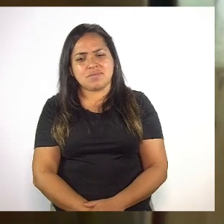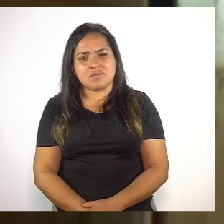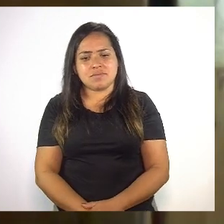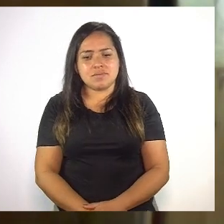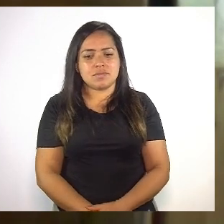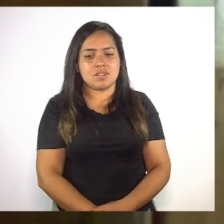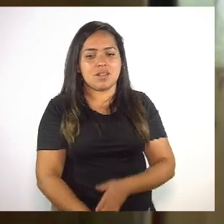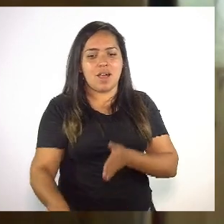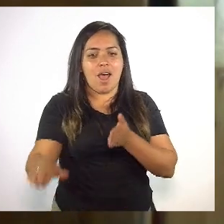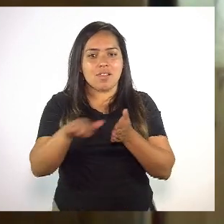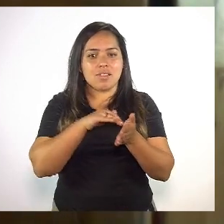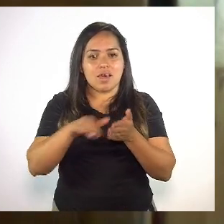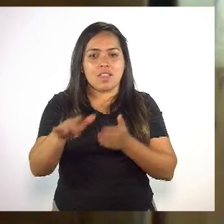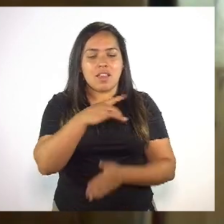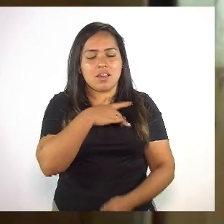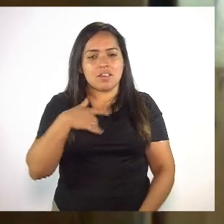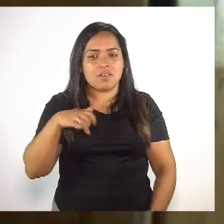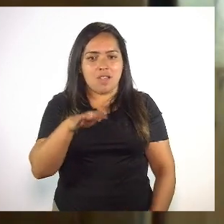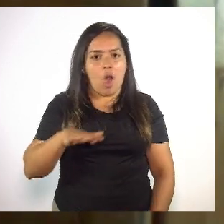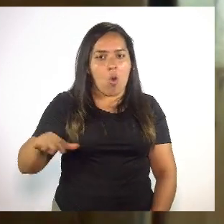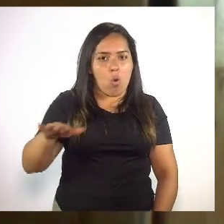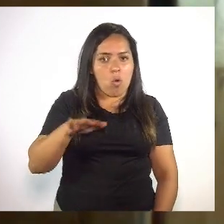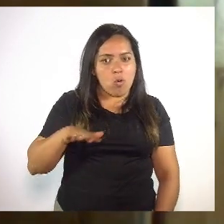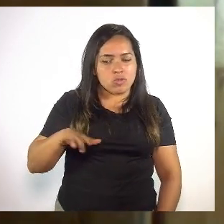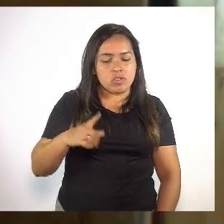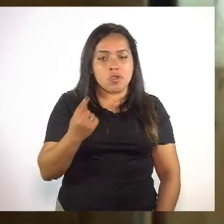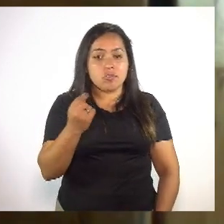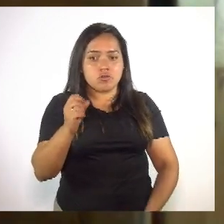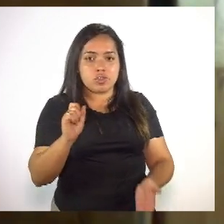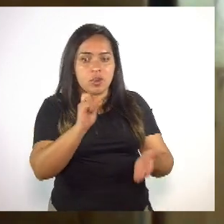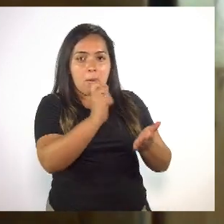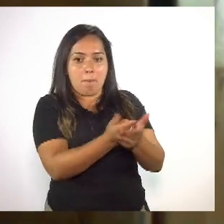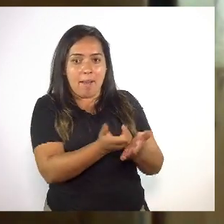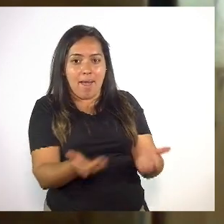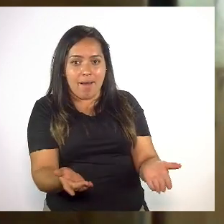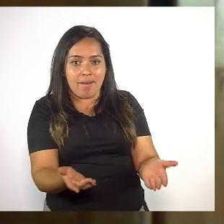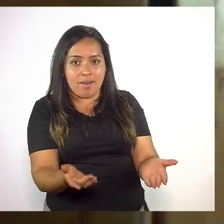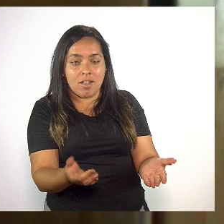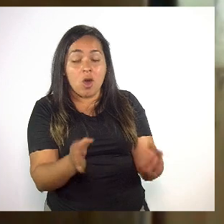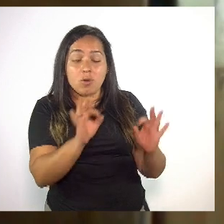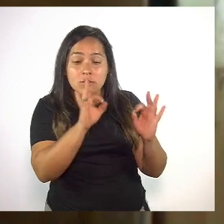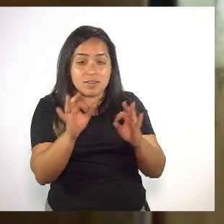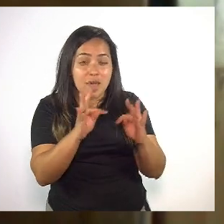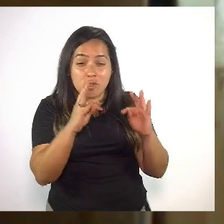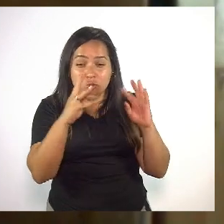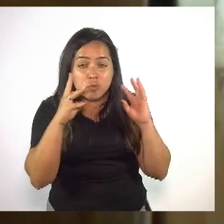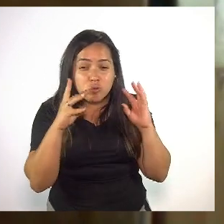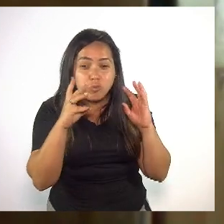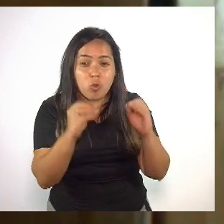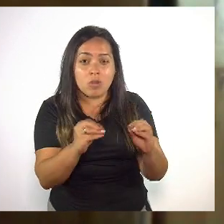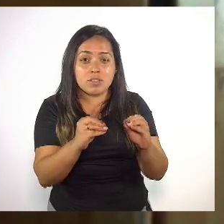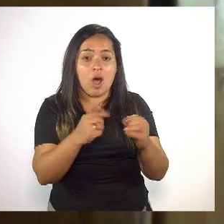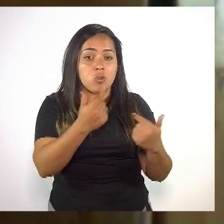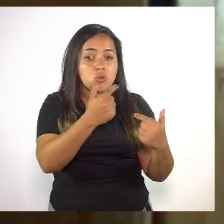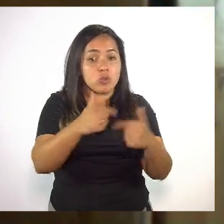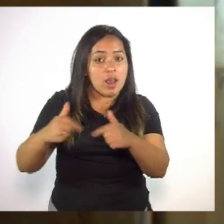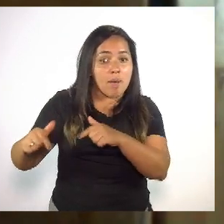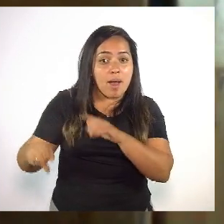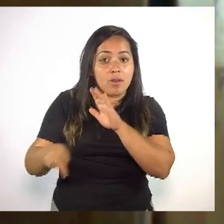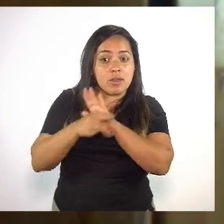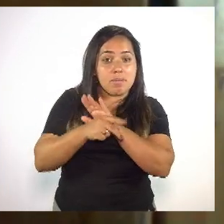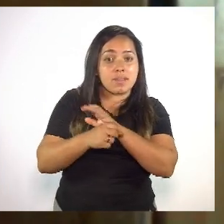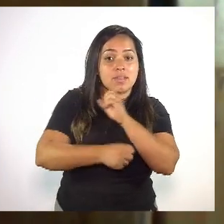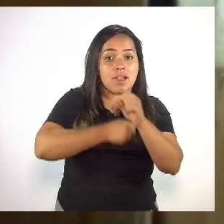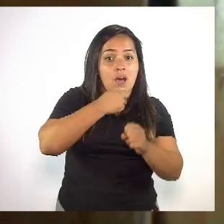a Secretaria de Saúde, em vez de pagar o total do exercício de